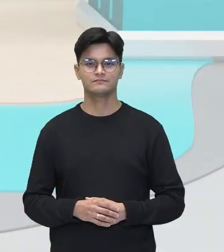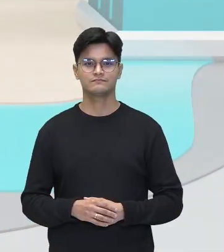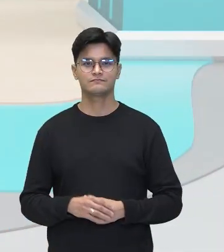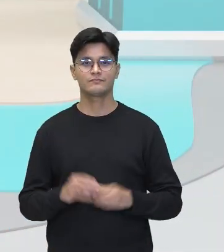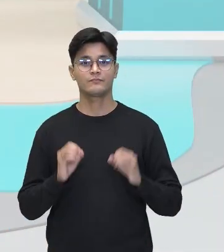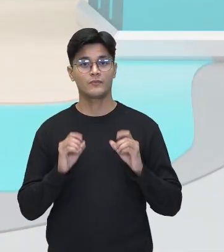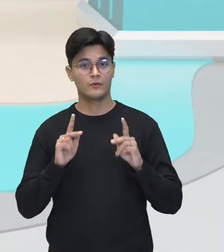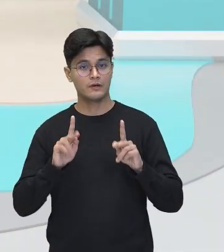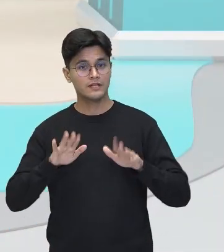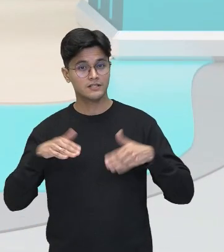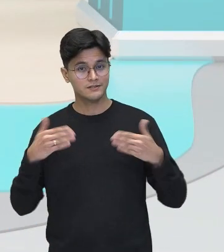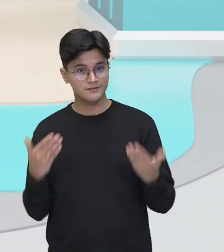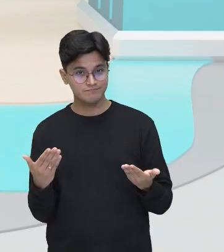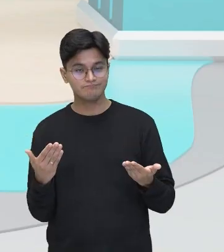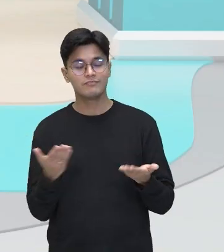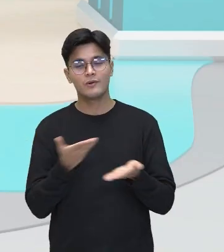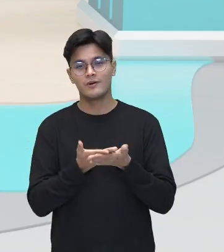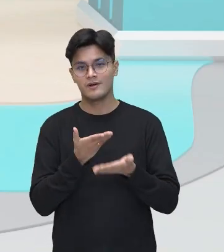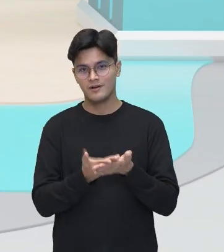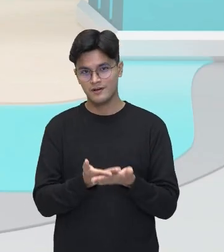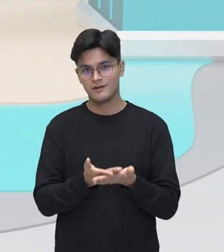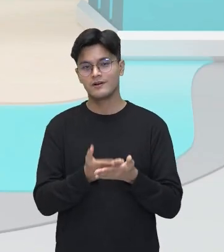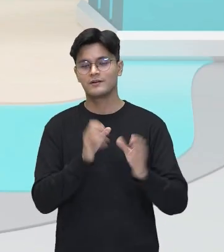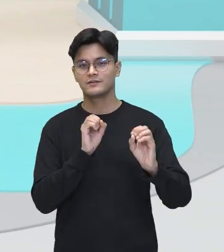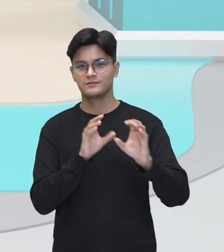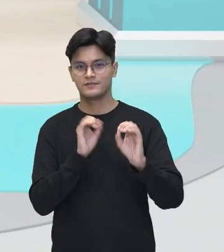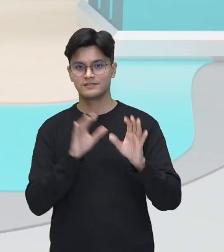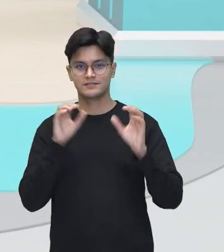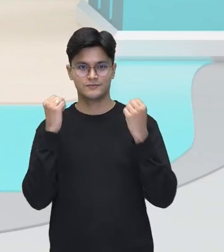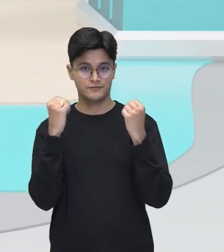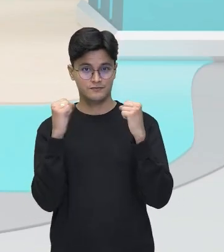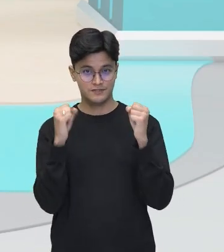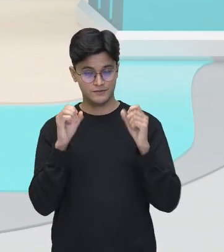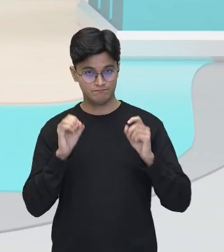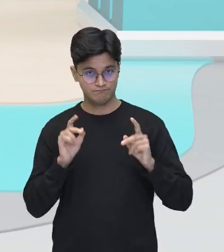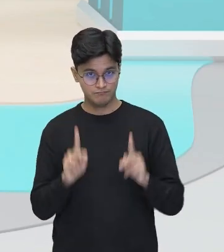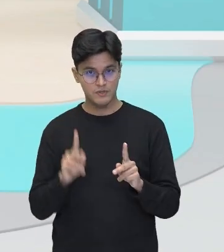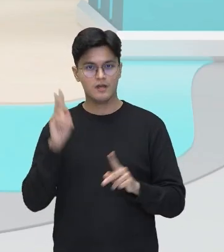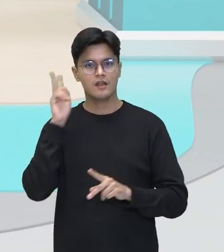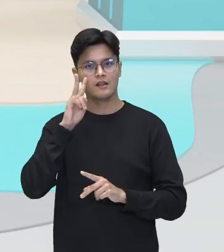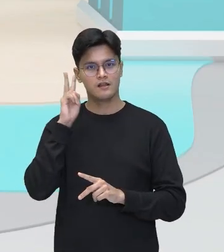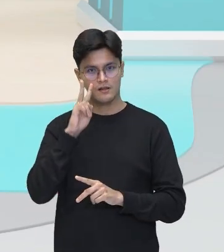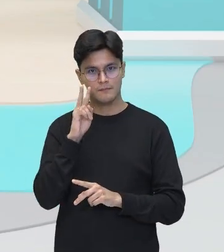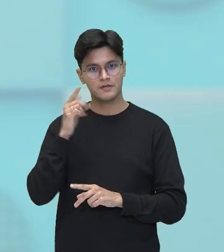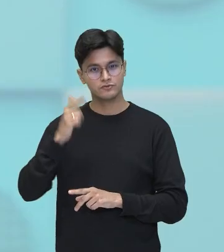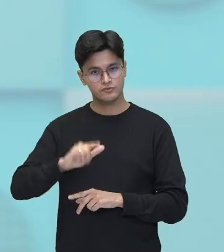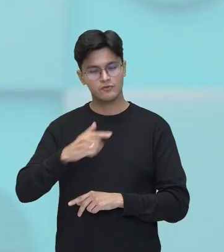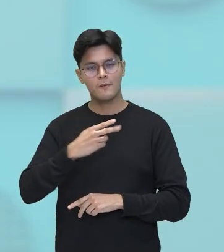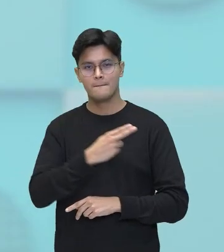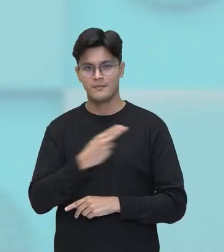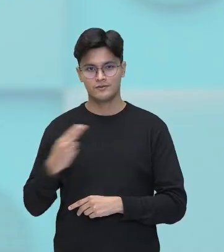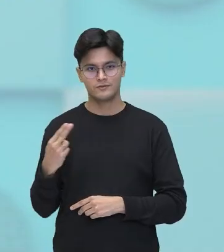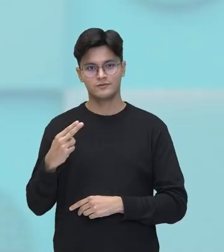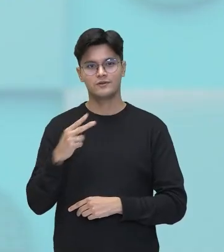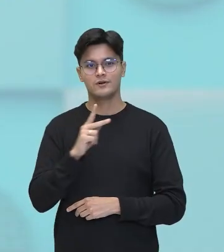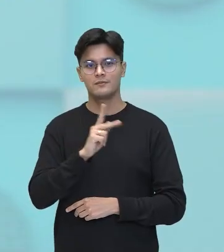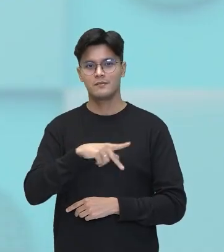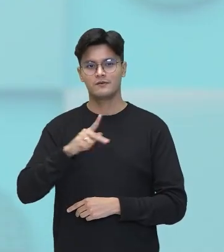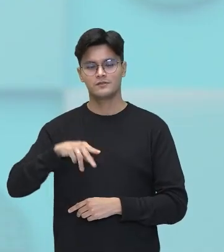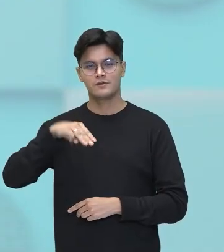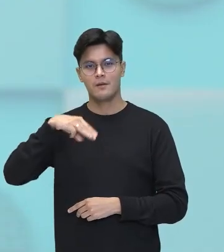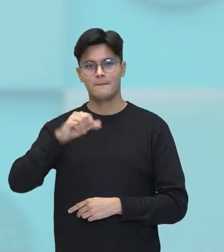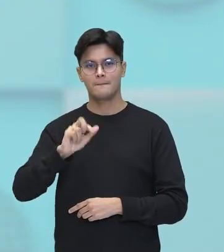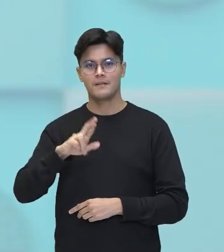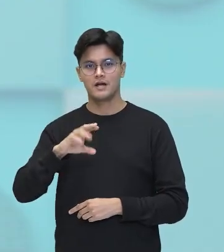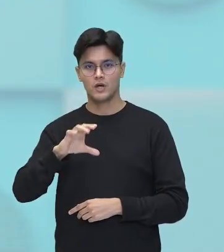Ok, então vamos para mais uma aula de educação física, ok? Só para relembrar, tá aí, ó, meu nome, professor